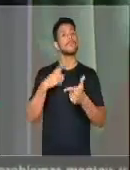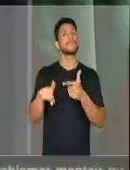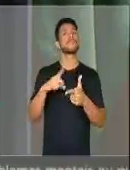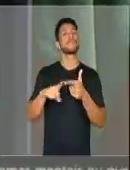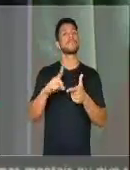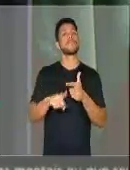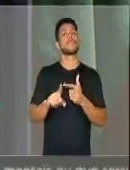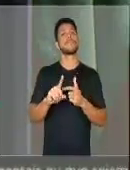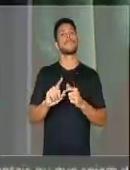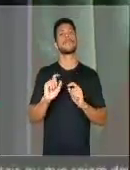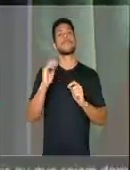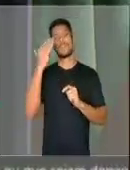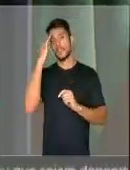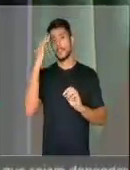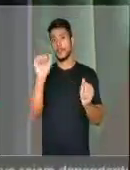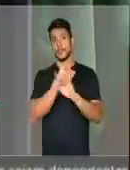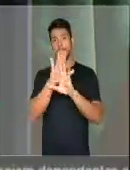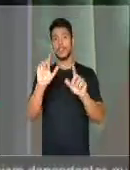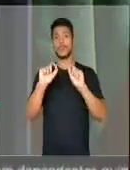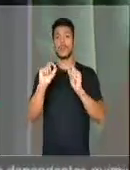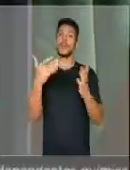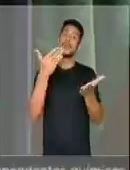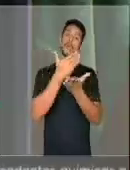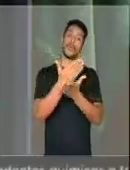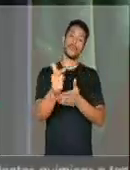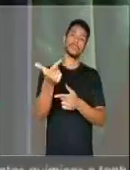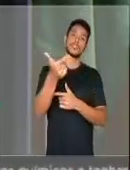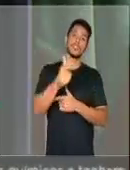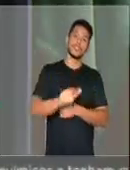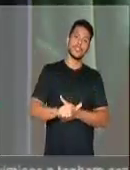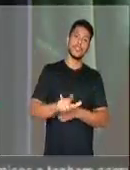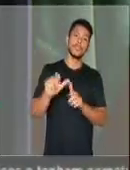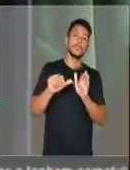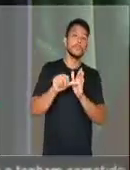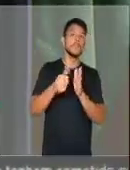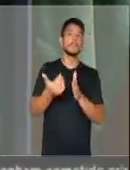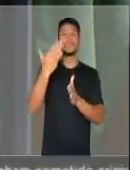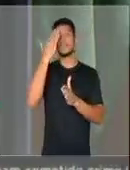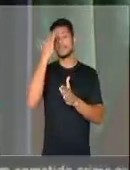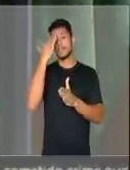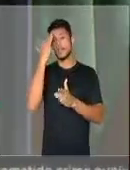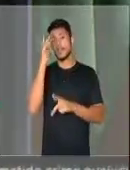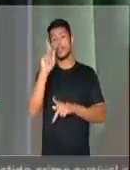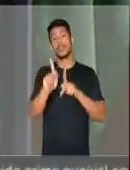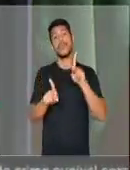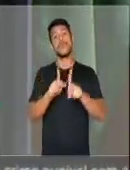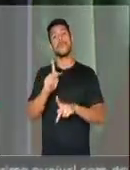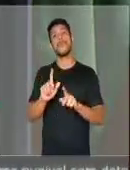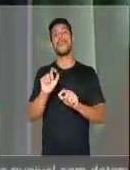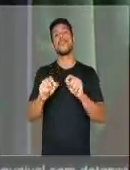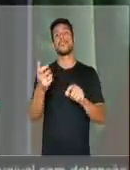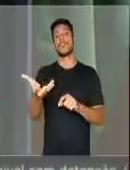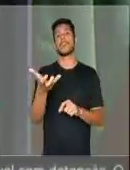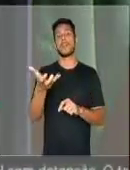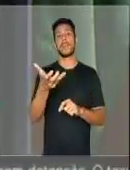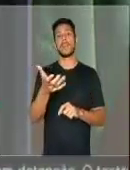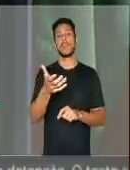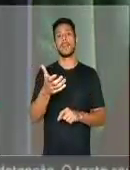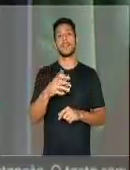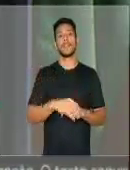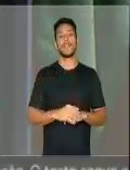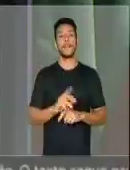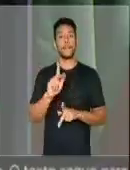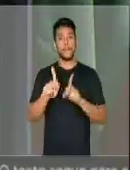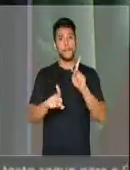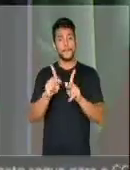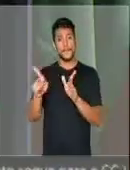a se fazer é iniciar novamente o procedimento, ouvindo primeiramente a população colatinense, a população do noroeste do